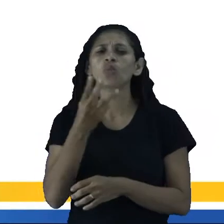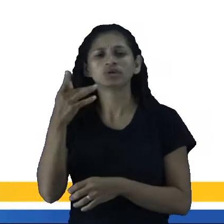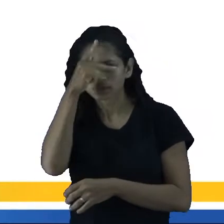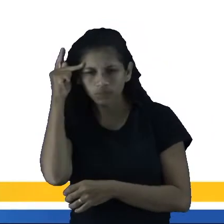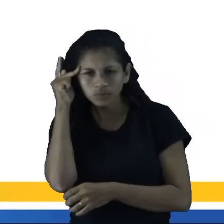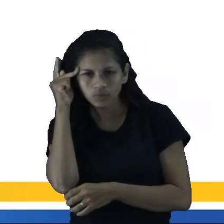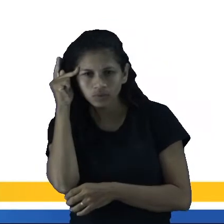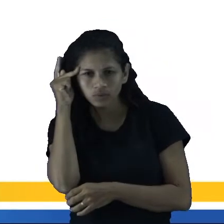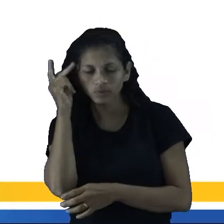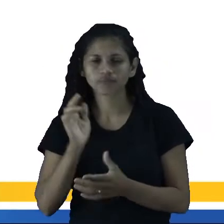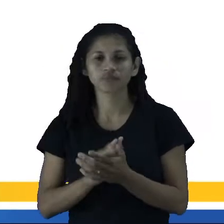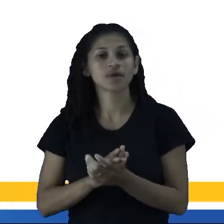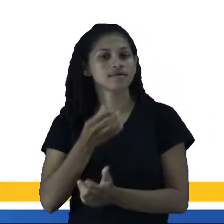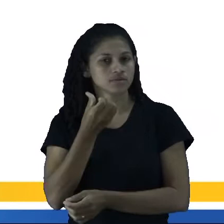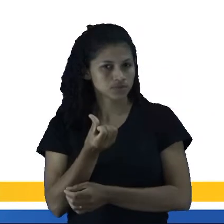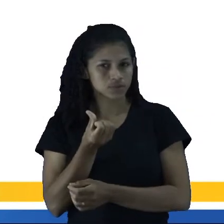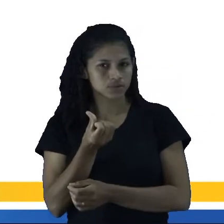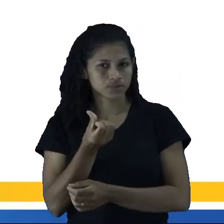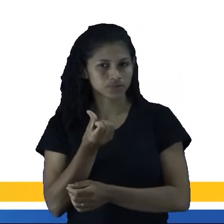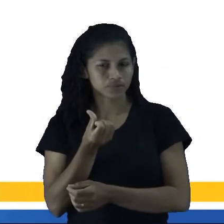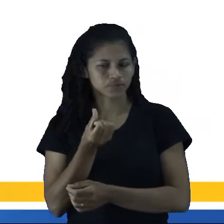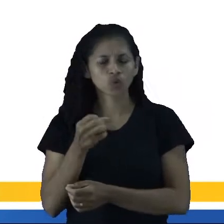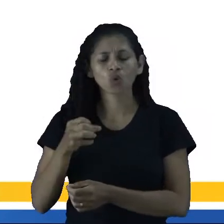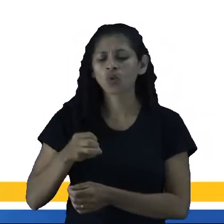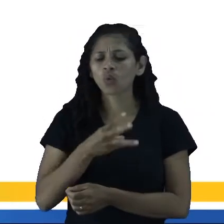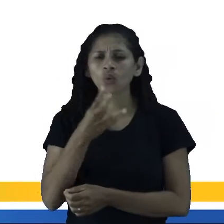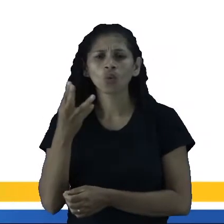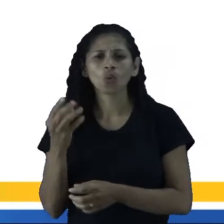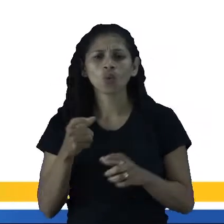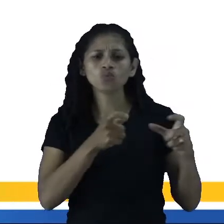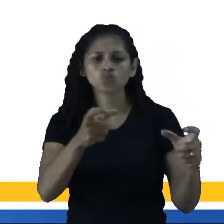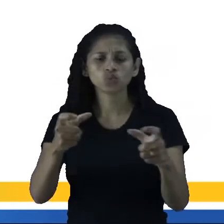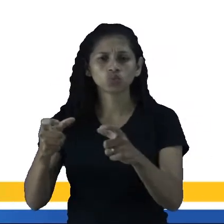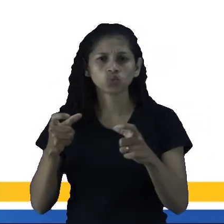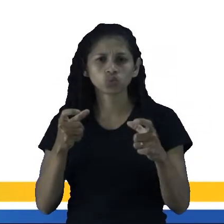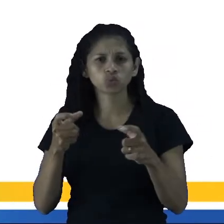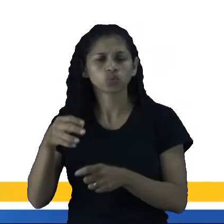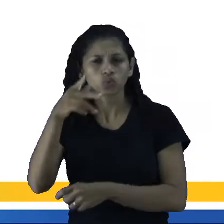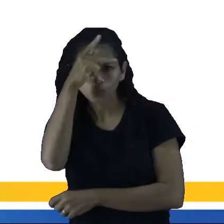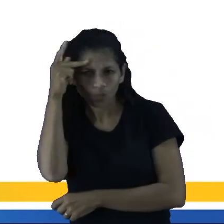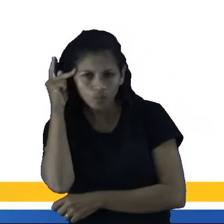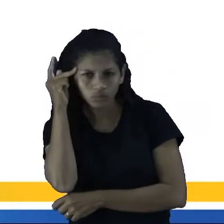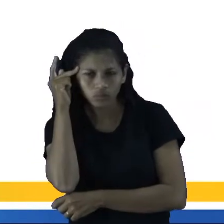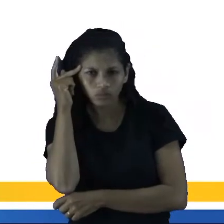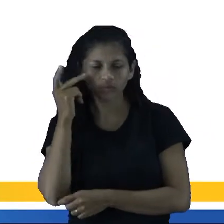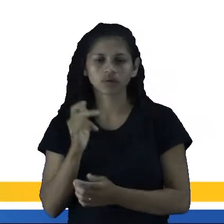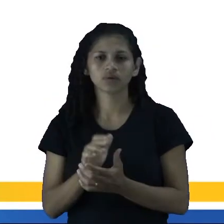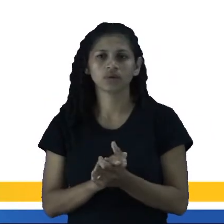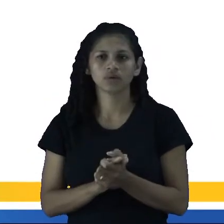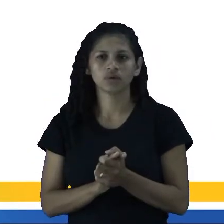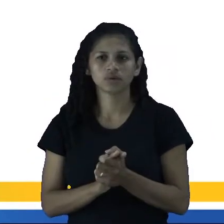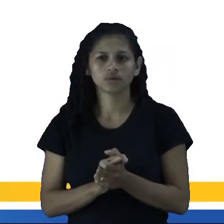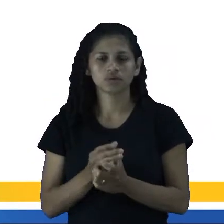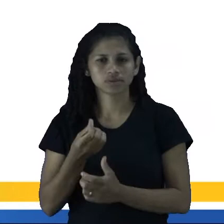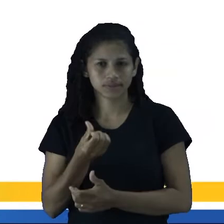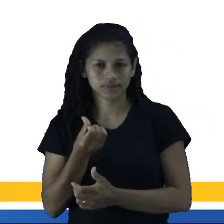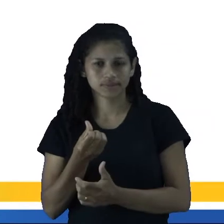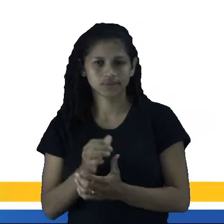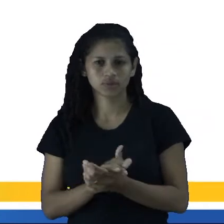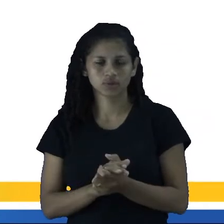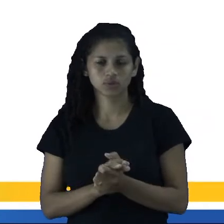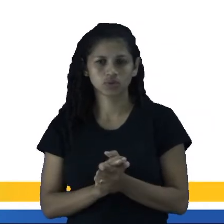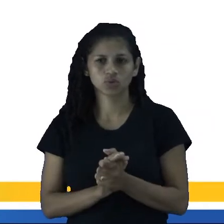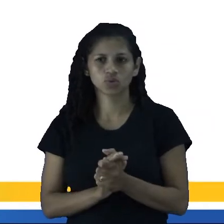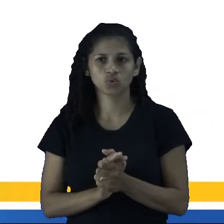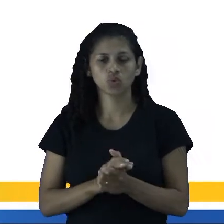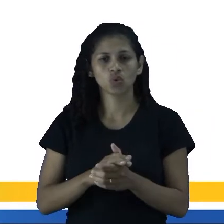pessoas? 6. Quantos lugares vão ser ocupados por essas pessoas? 6. Quando o número de elementos é igual ao